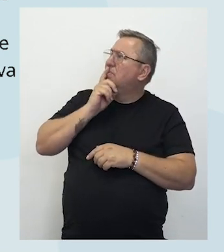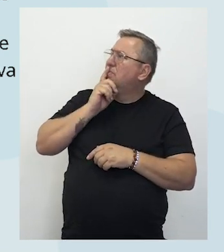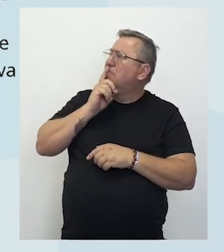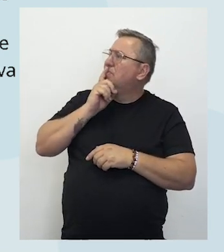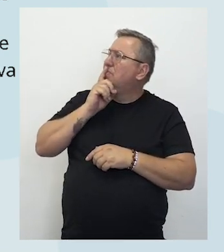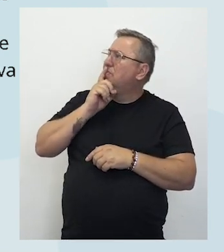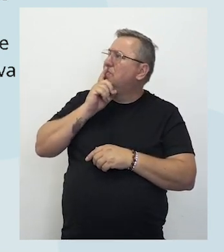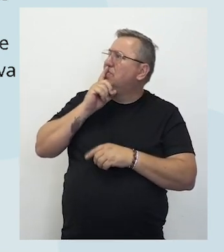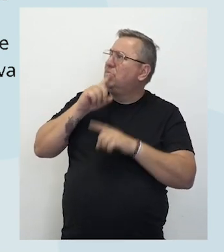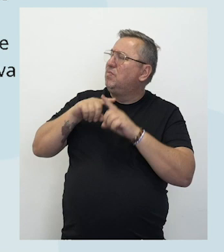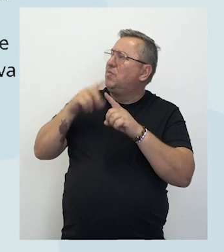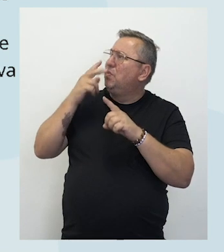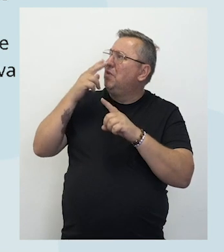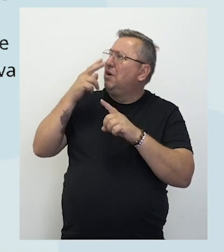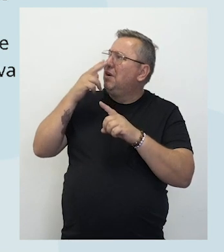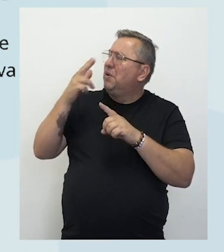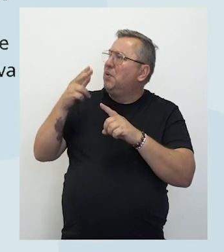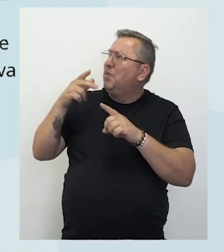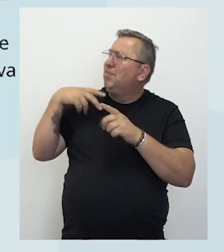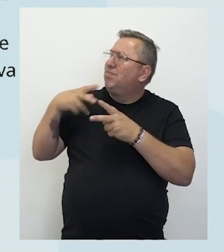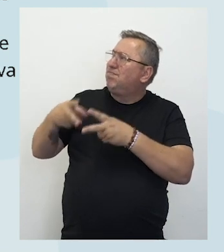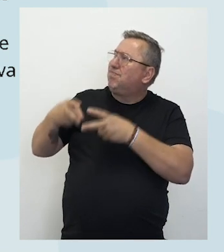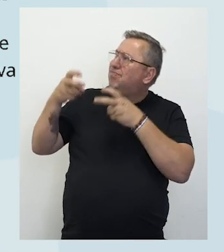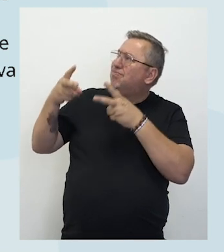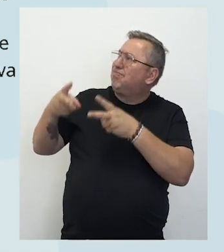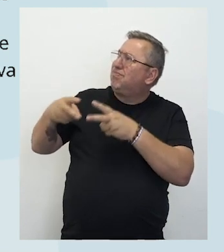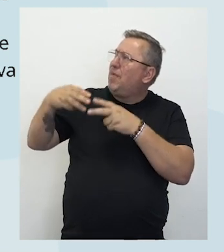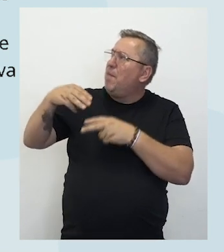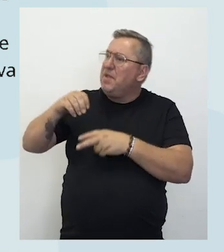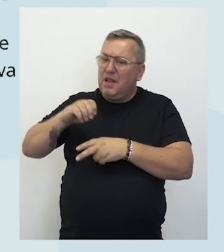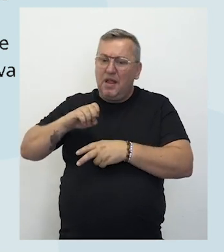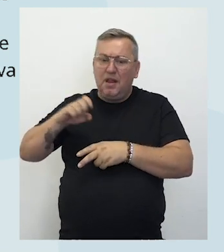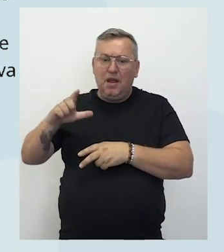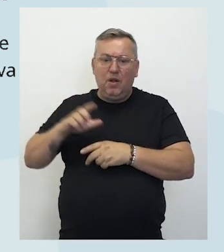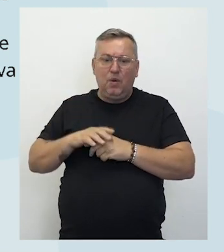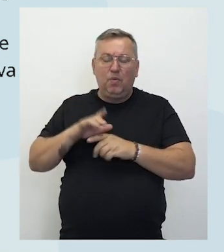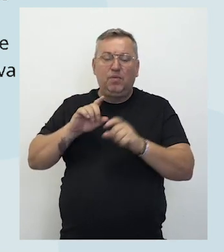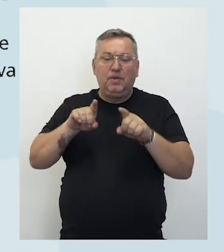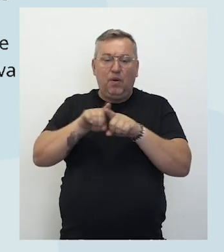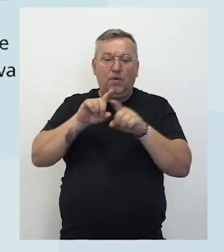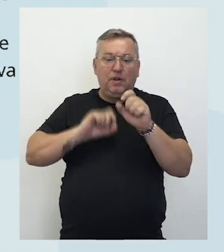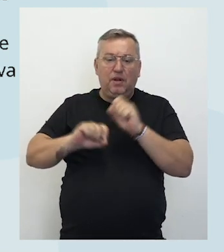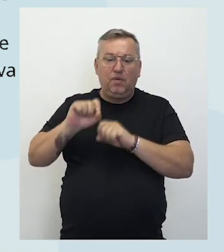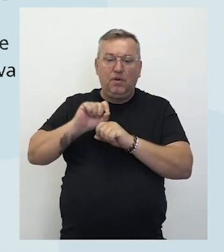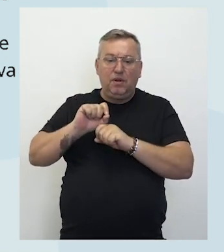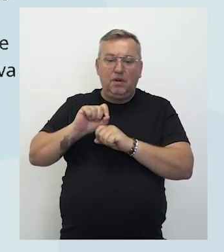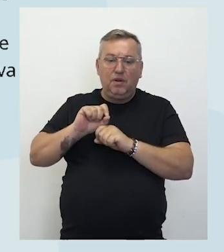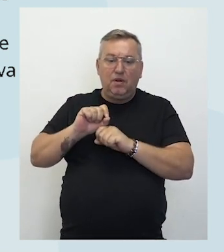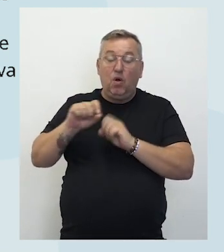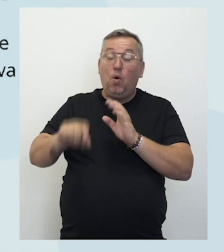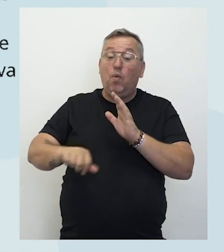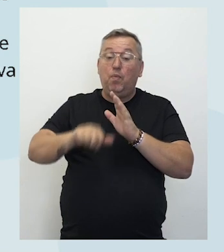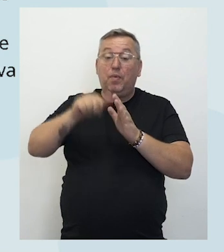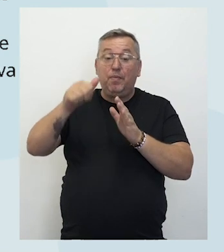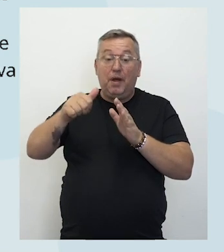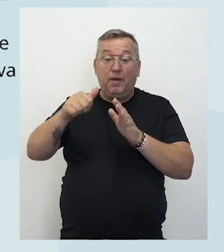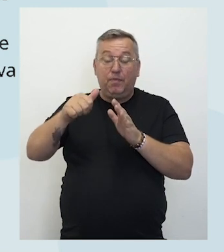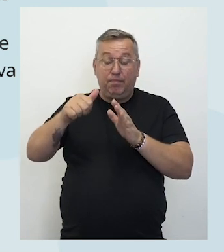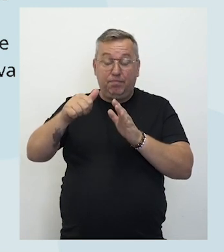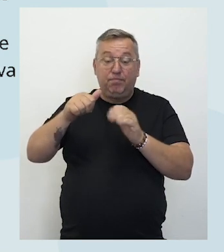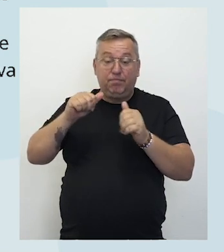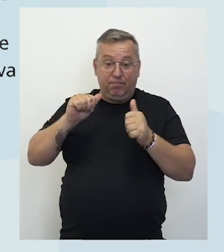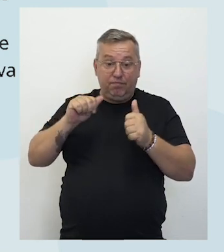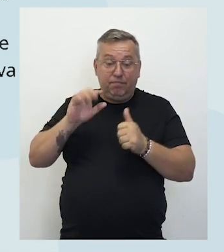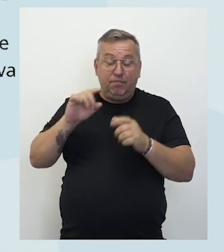uma prospecção mineral, uma extração, né? Então eu tenho aí o primeiro setor, o setor primário, que